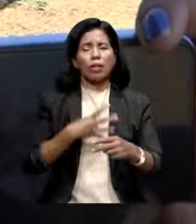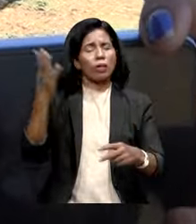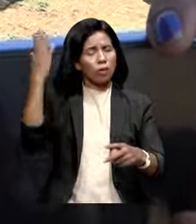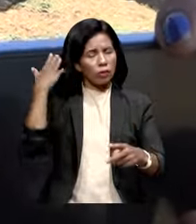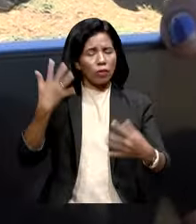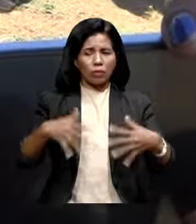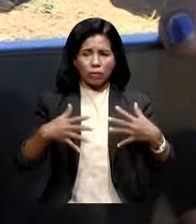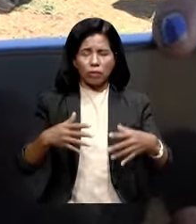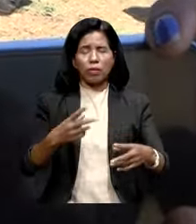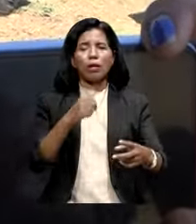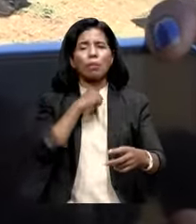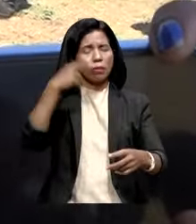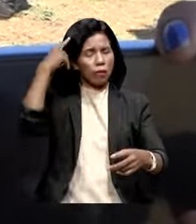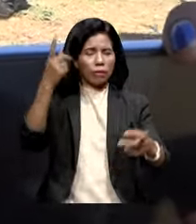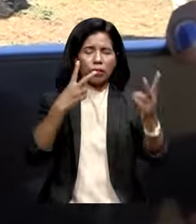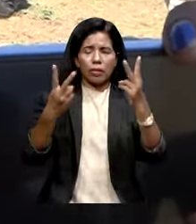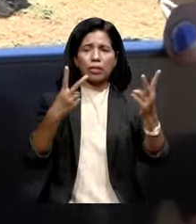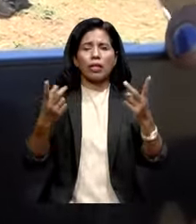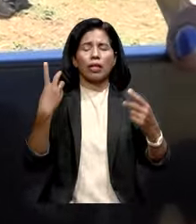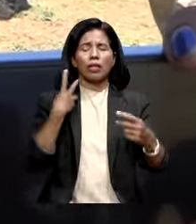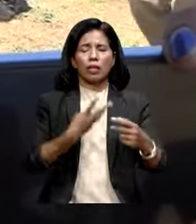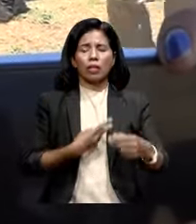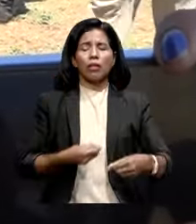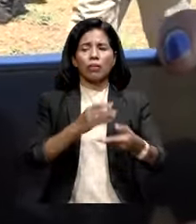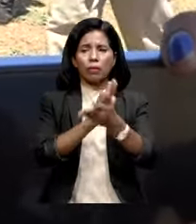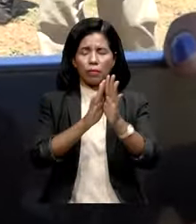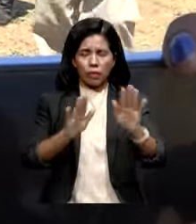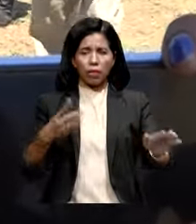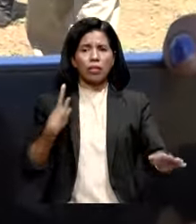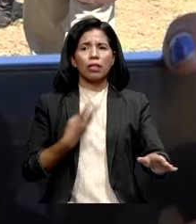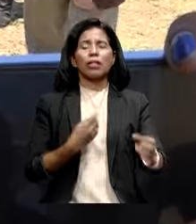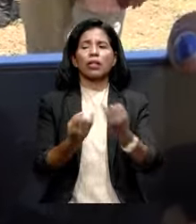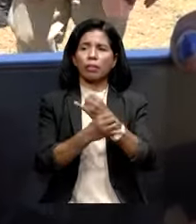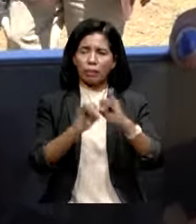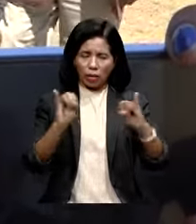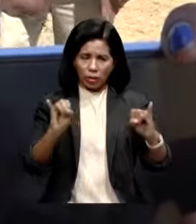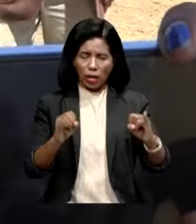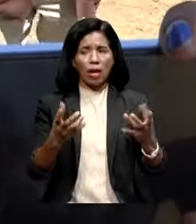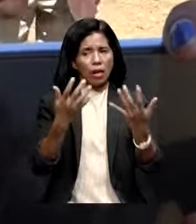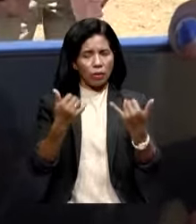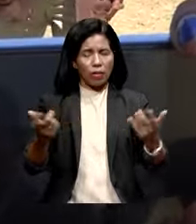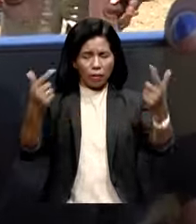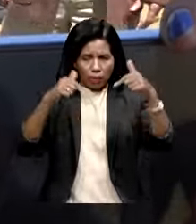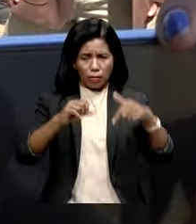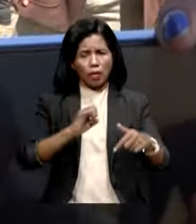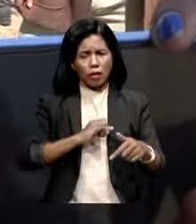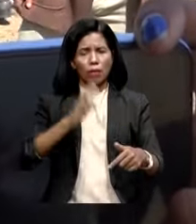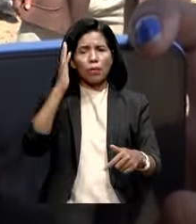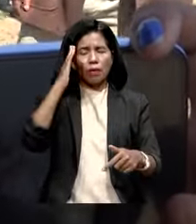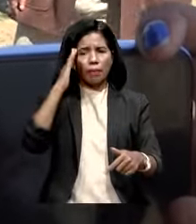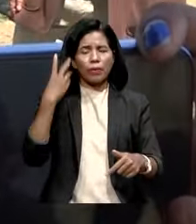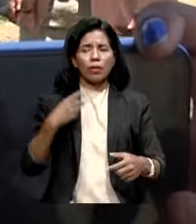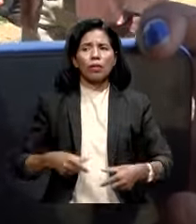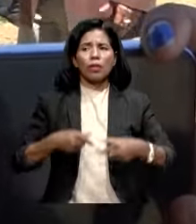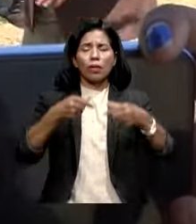ita, foi o Kunrasikam, foi bênção, o Kunrasikam vai ita. Agora mãe, ao ano em Catar. Se for